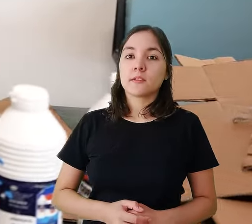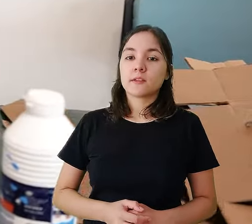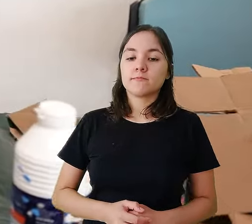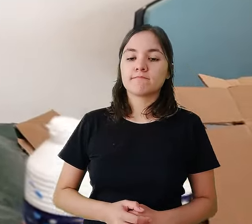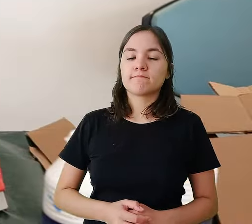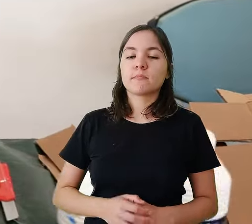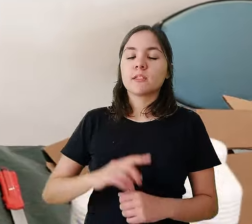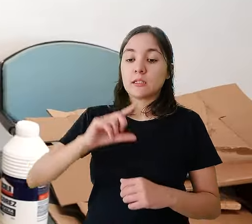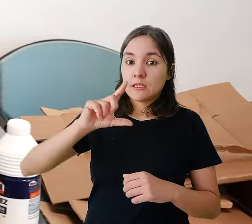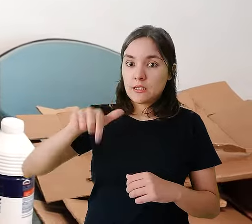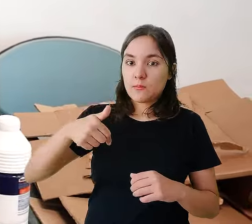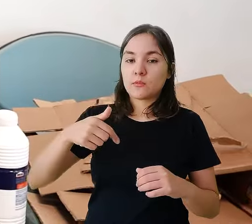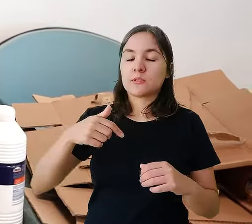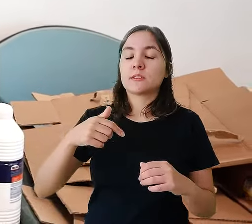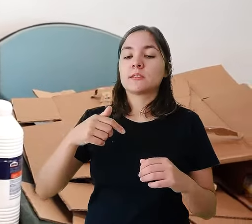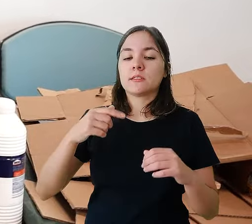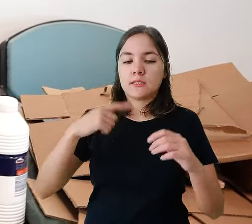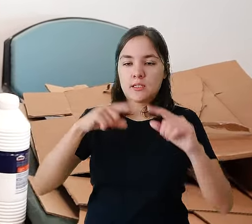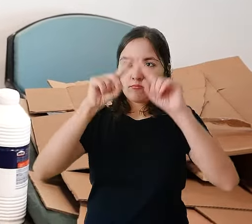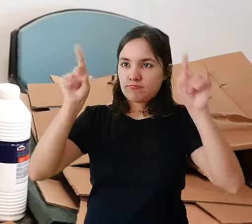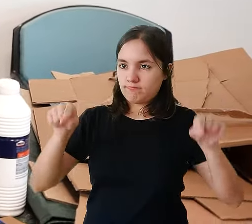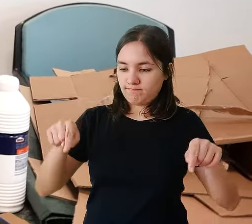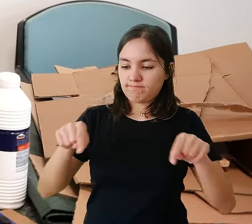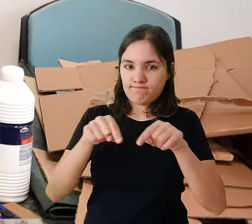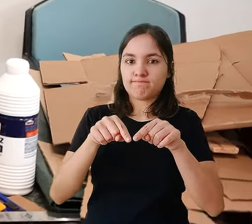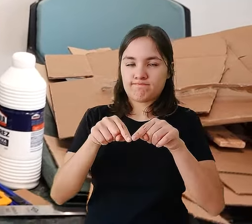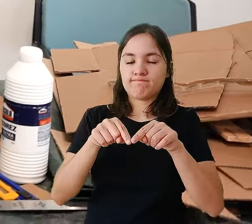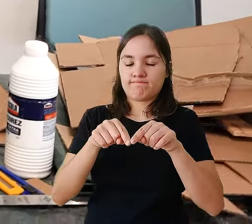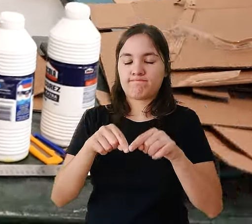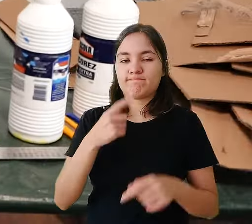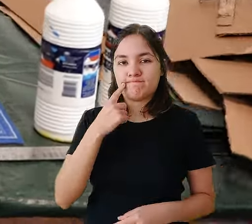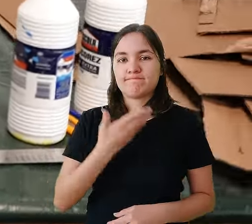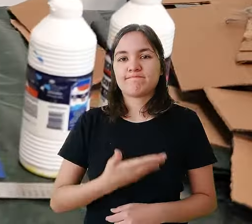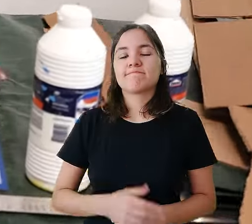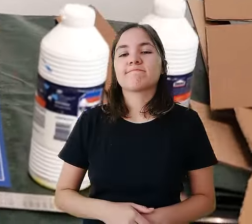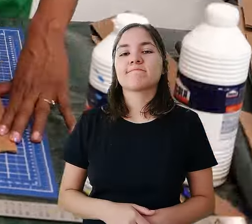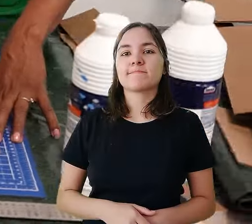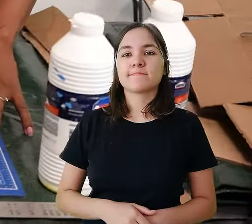Vai ficar uma telinha assim. Aí vem, faz um quadrado.